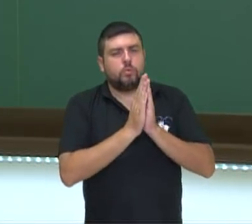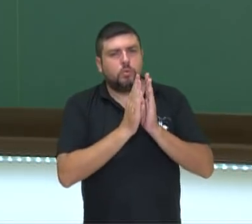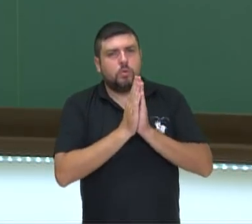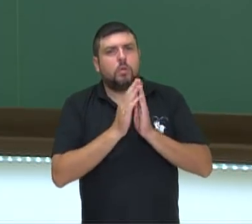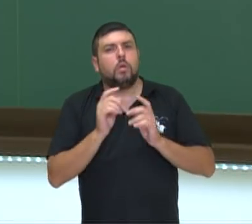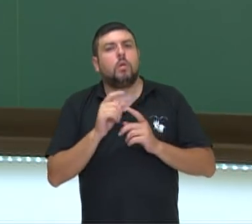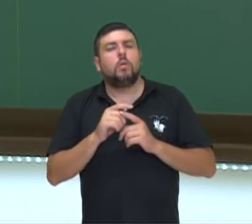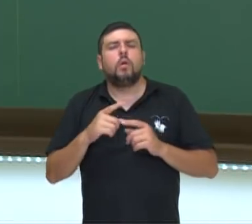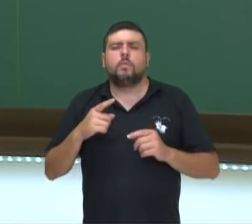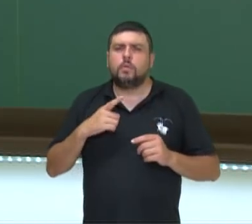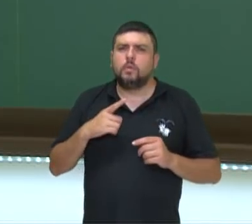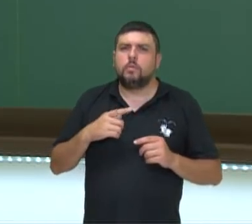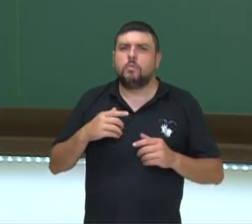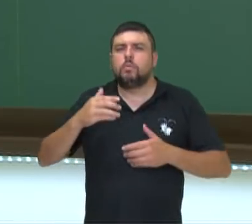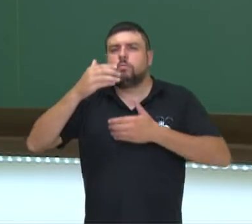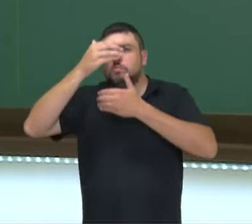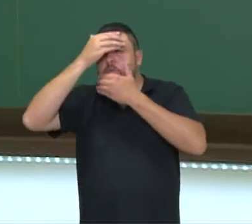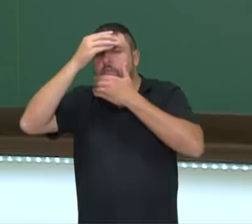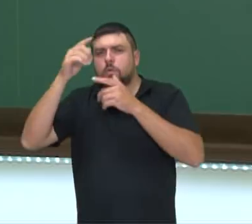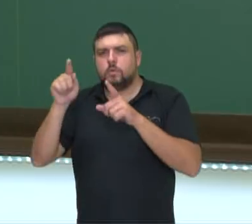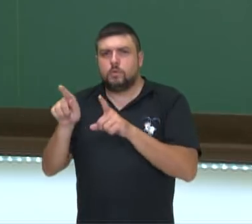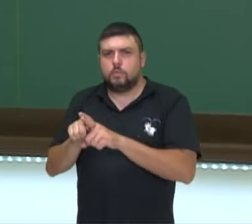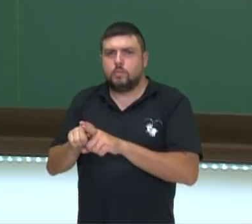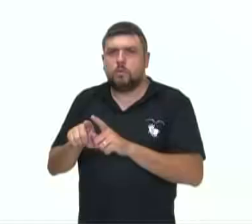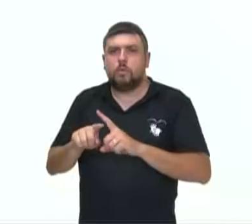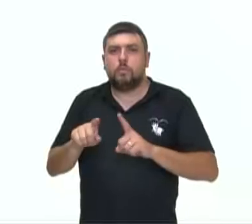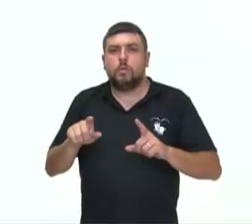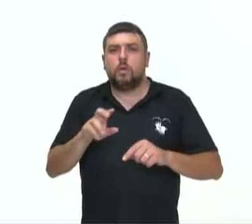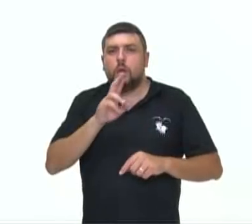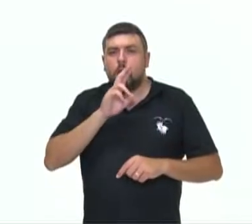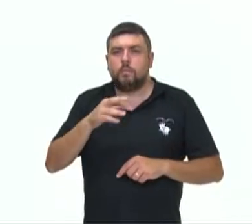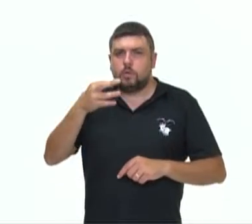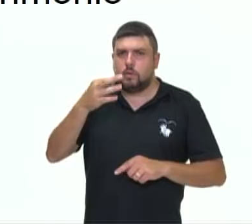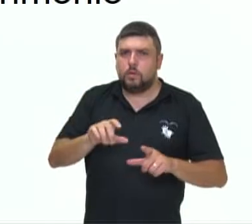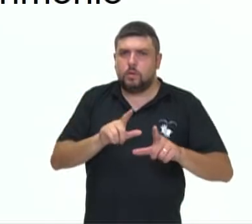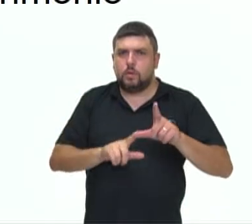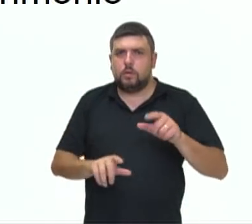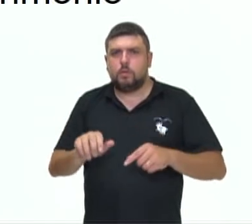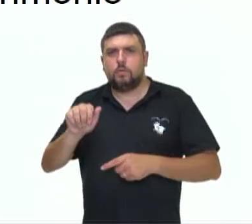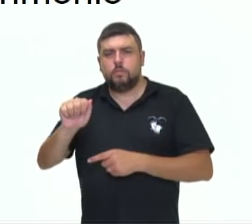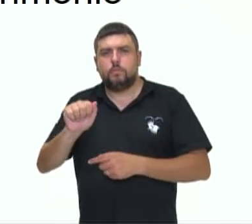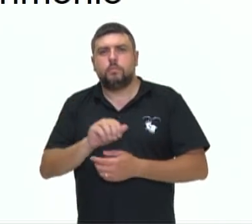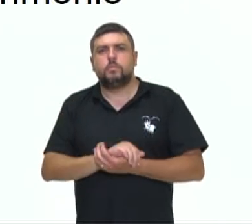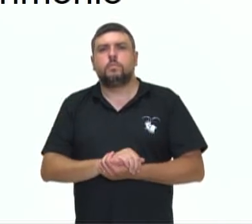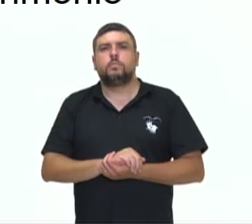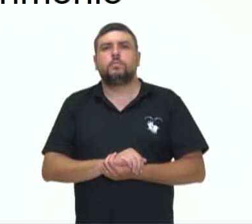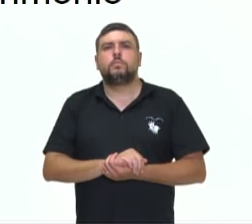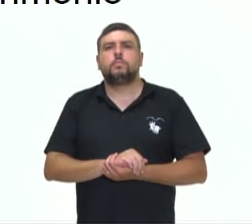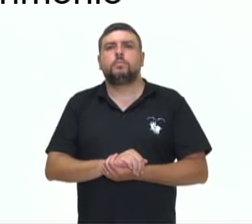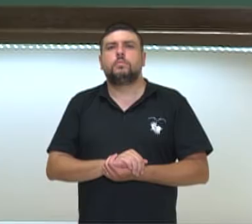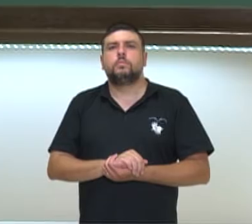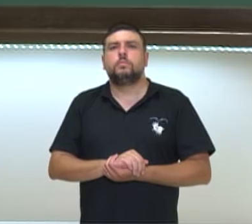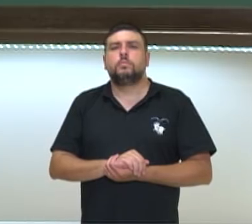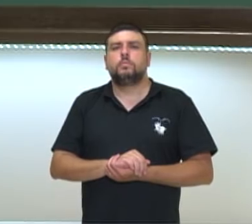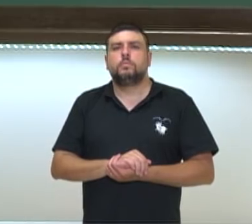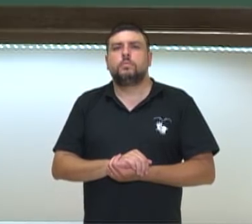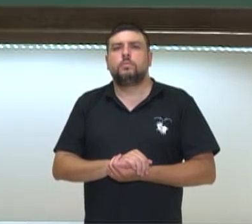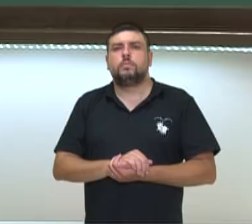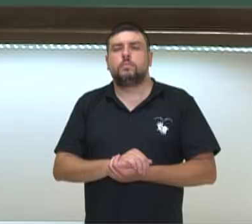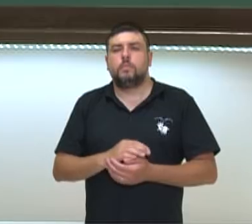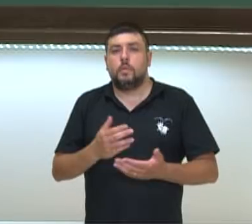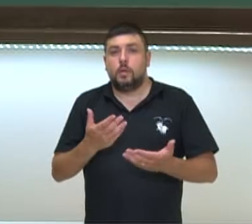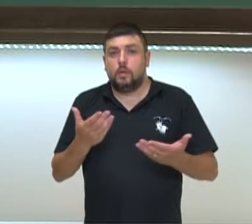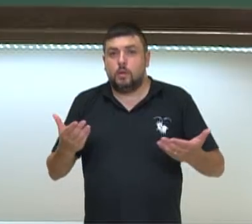africana, no islamismo, mas a resposta correta aqui é a letra A, flores lançadas ao mar. Bom, na aula de hoje